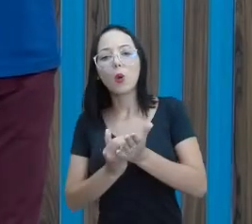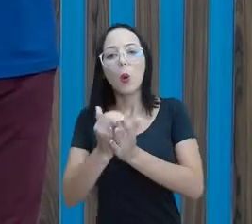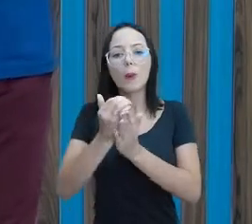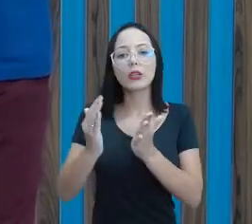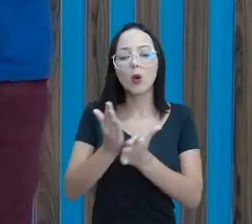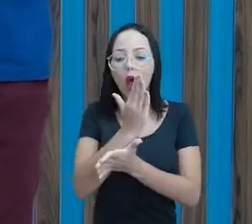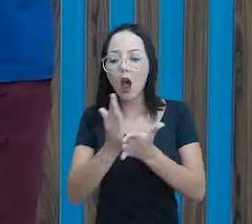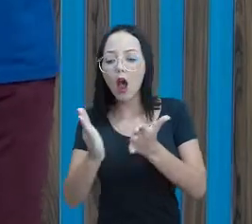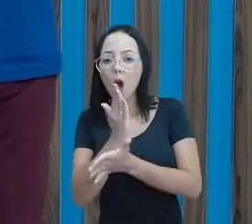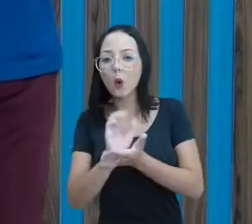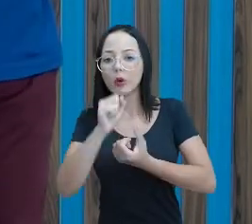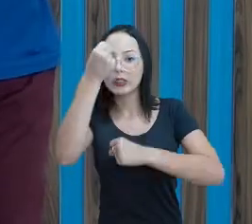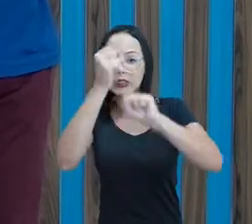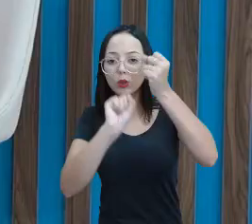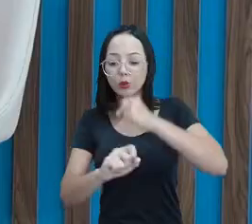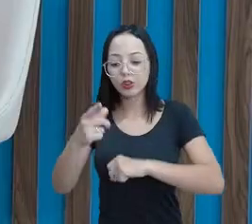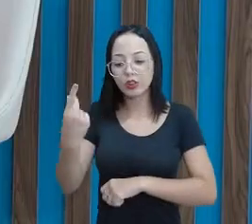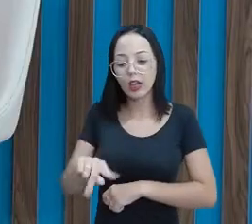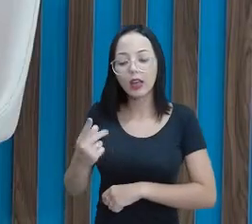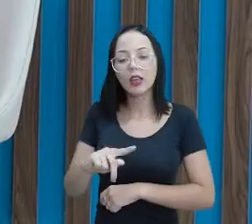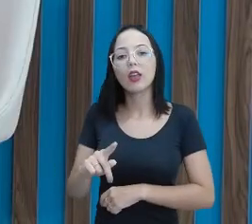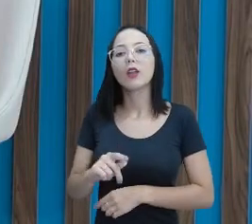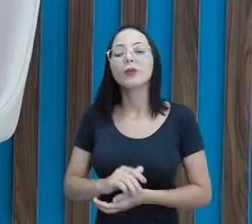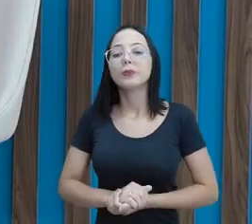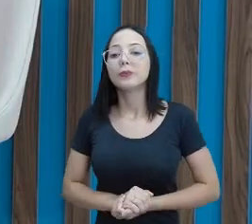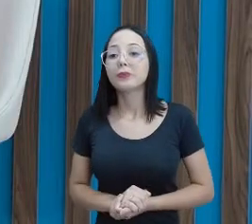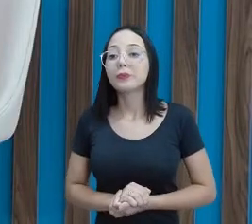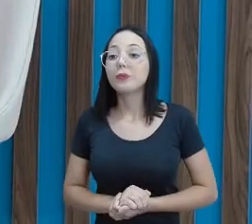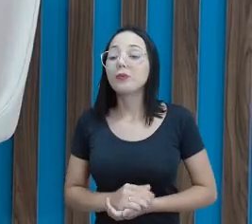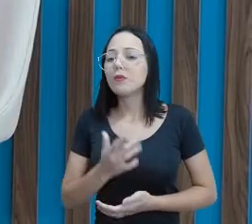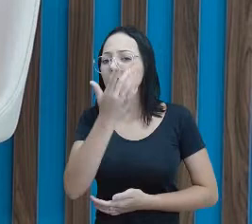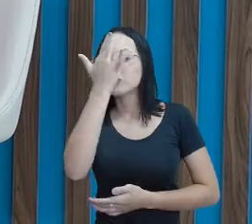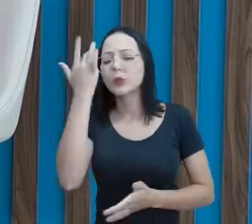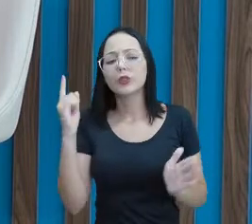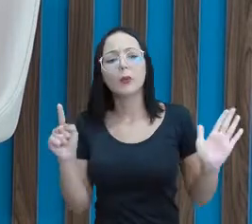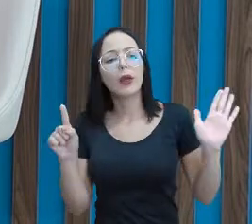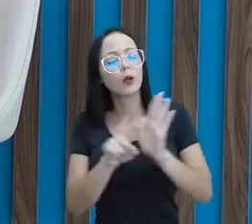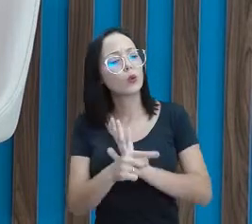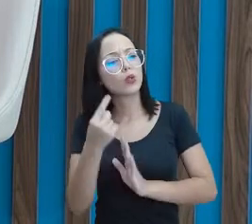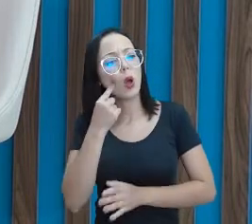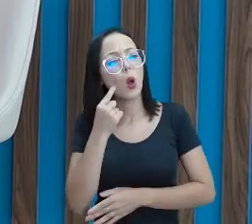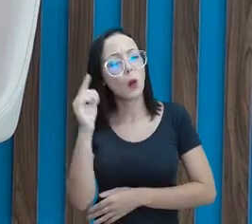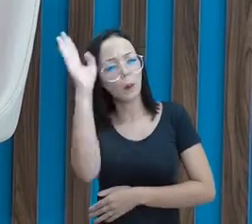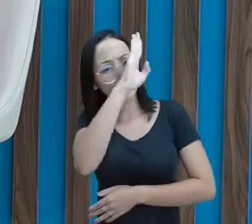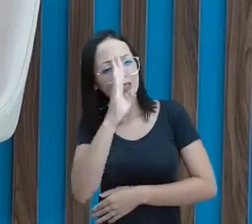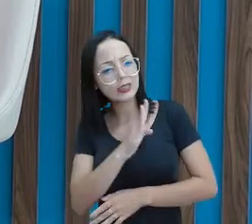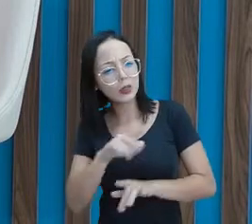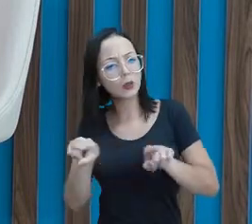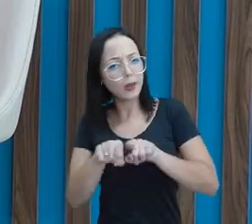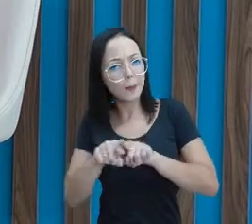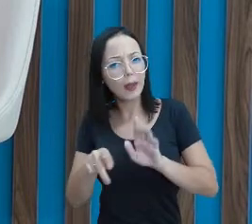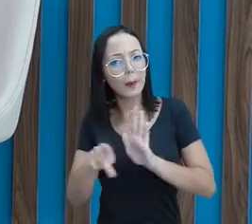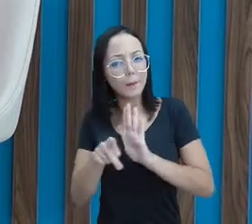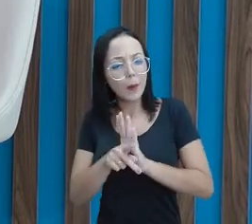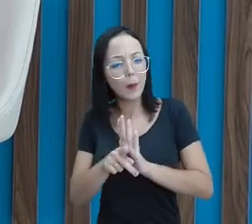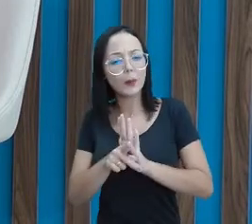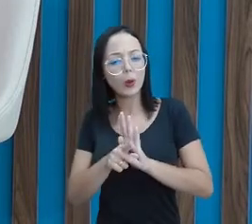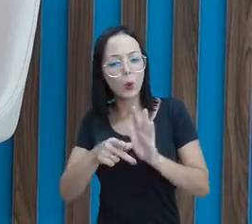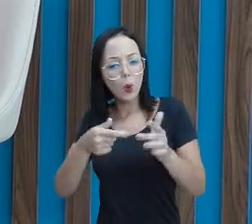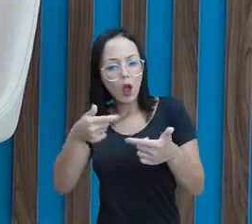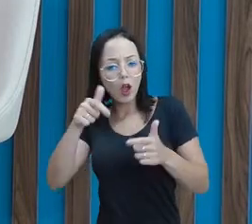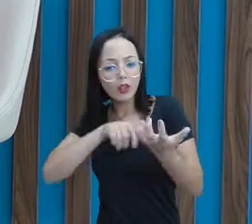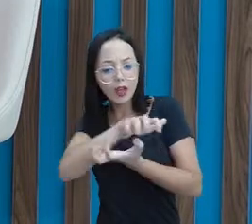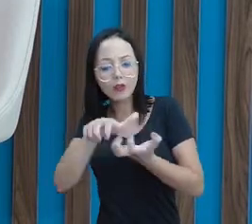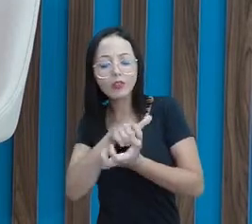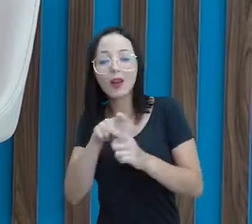viram isso lá na história, não foi, professor? Tem até uma questão, porque muita gente pergunta assim, né? Poxa, o Brasil se envolveu nisso? Se envolveu. Mas só que o processo